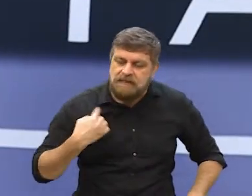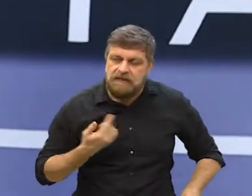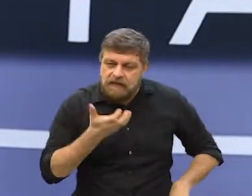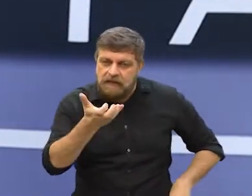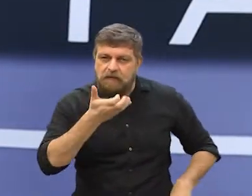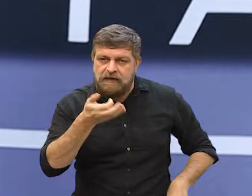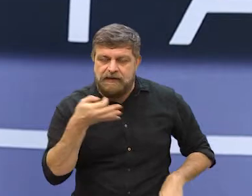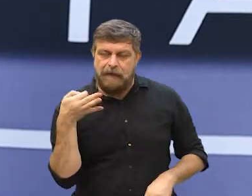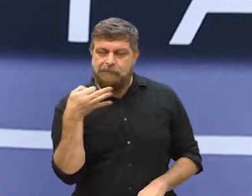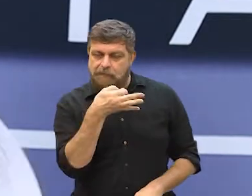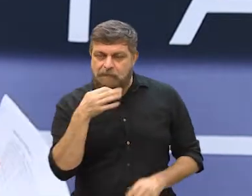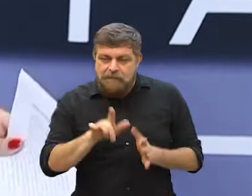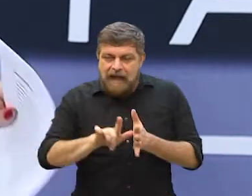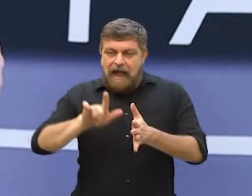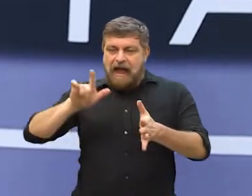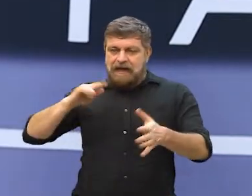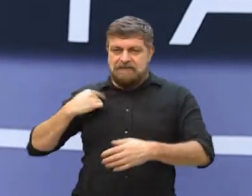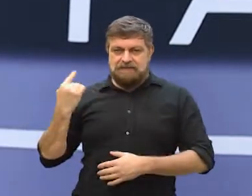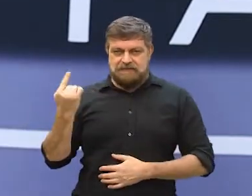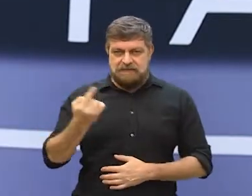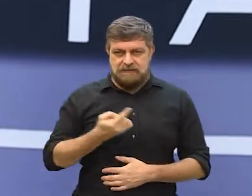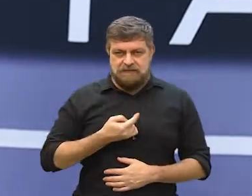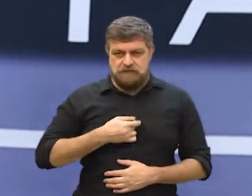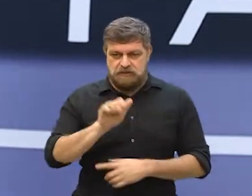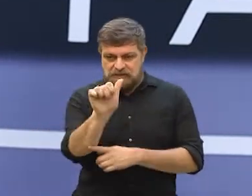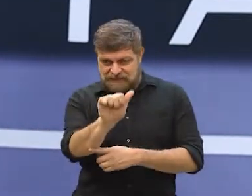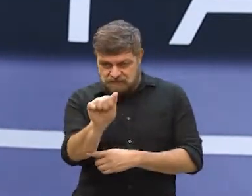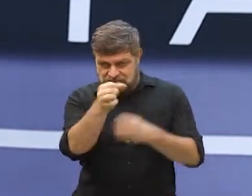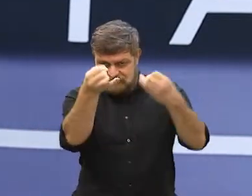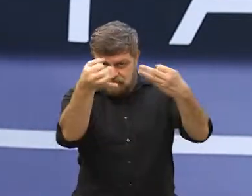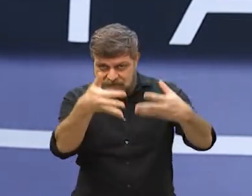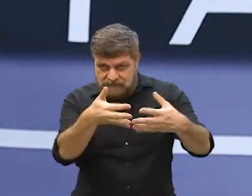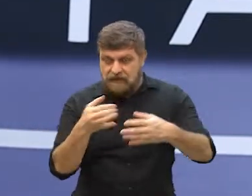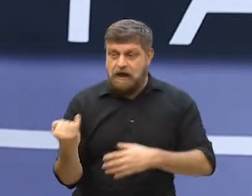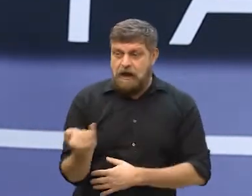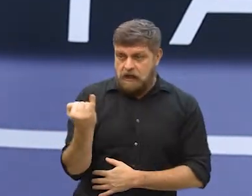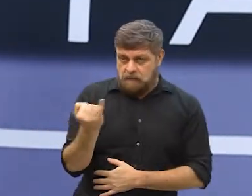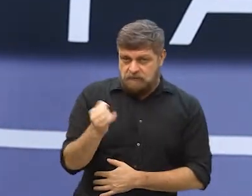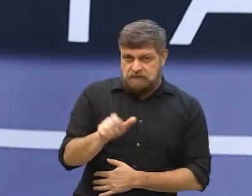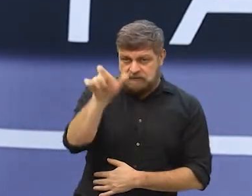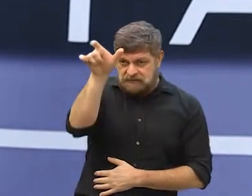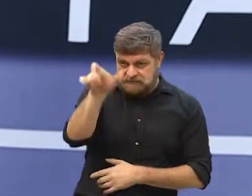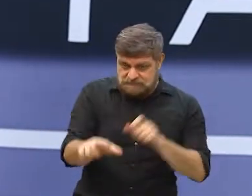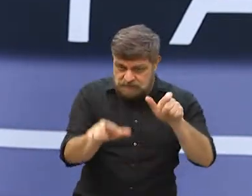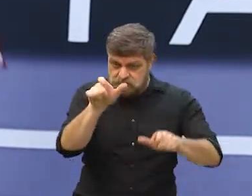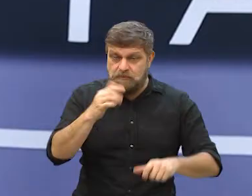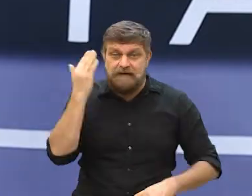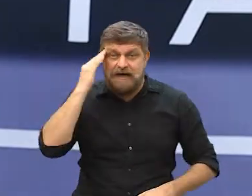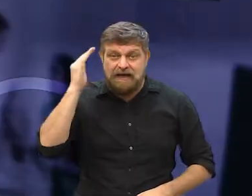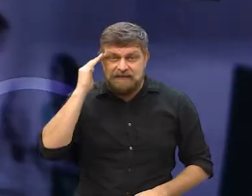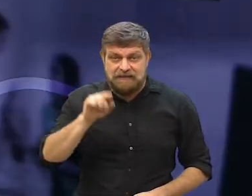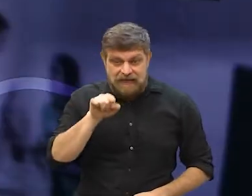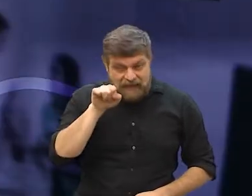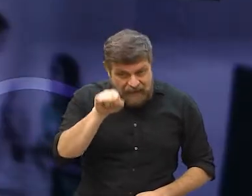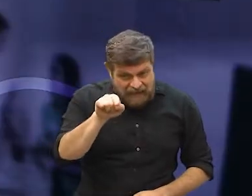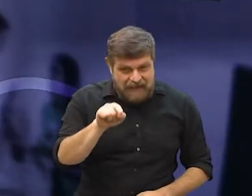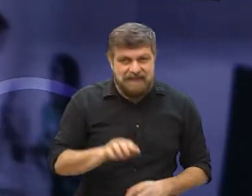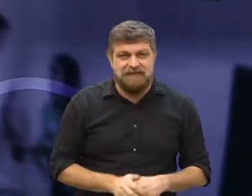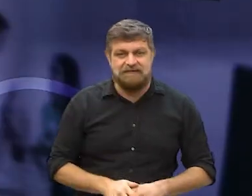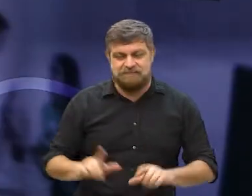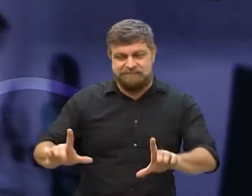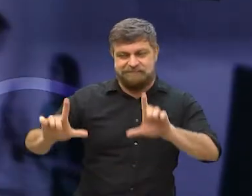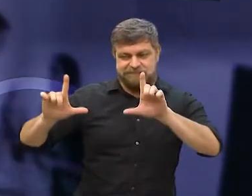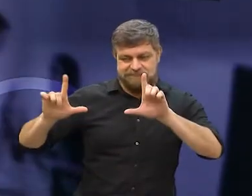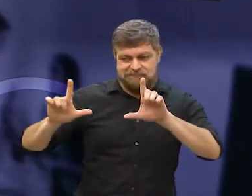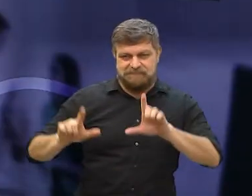ia comentar agora, antes da gente falar da associação em si. Acho que é importante a pessoa que está em casa saber que essa pessoa que está aqui